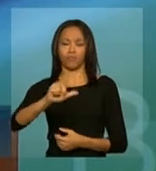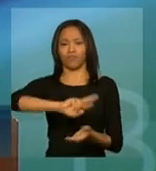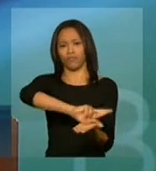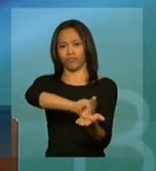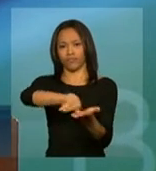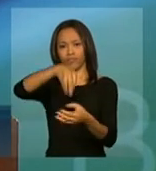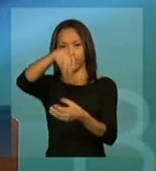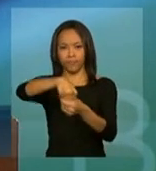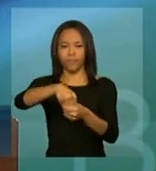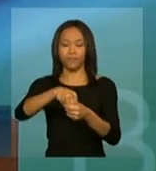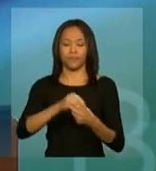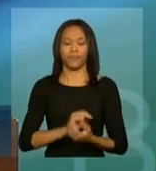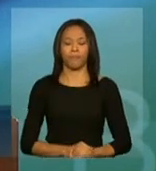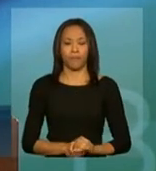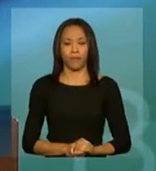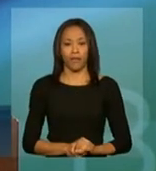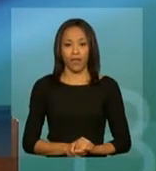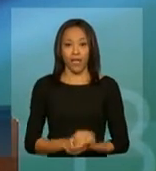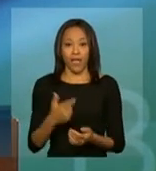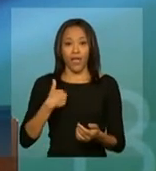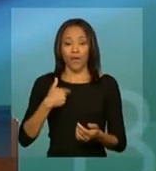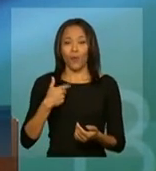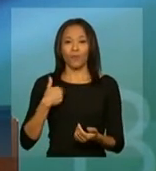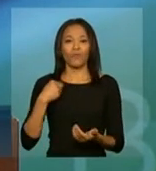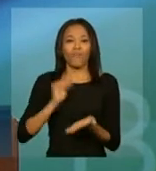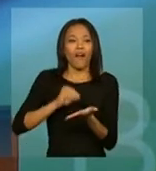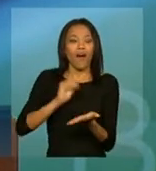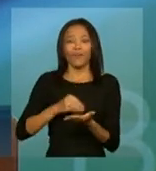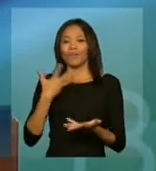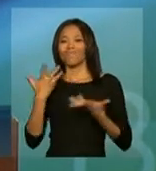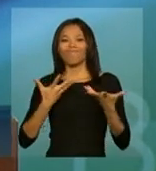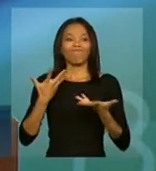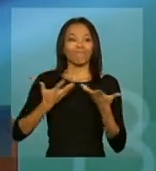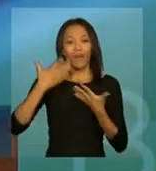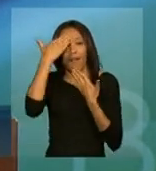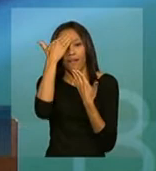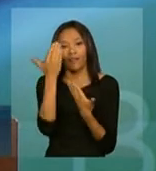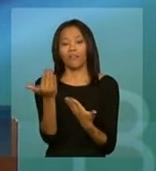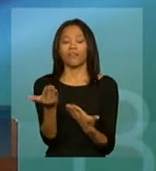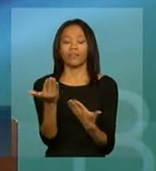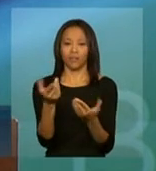governo. Faltam-me as palavras necessárias para agradecer